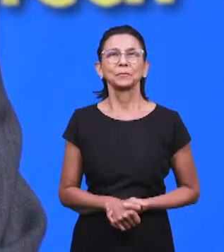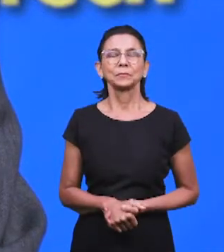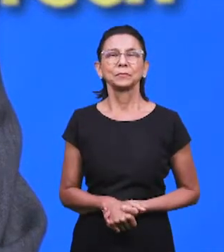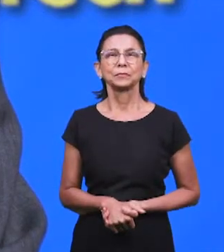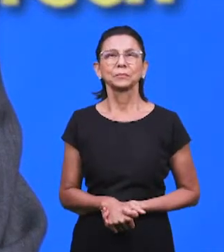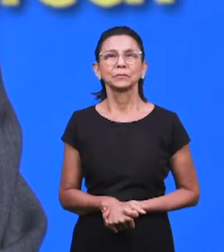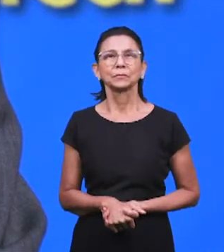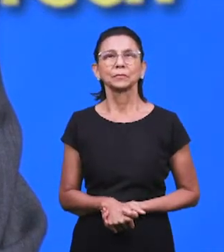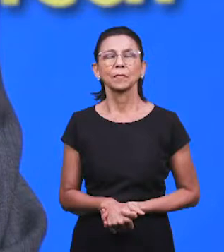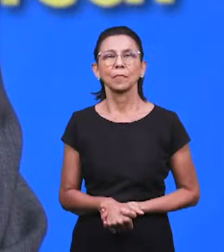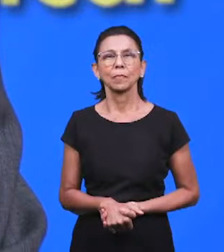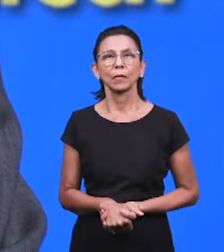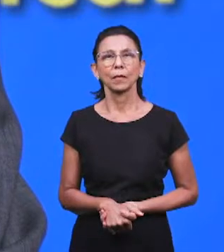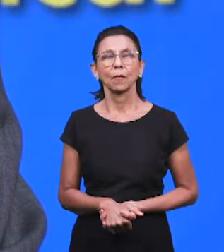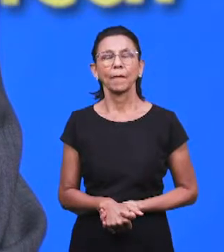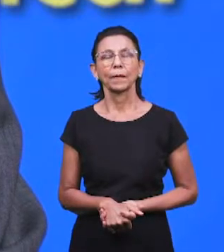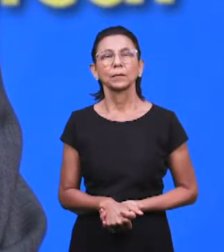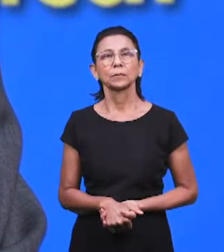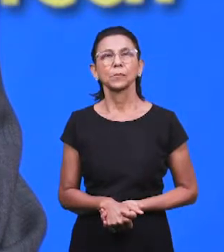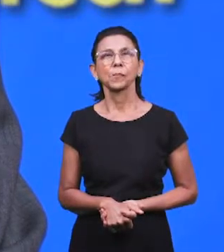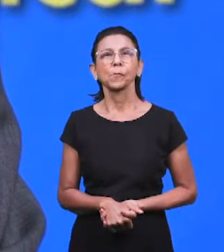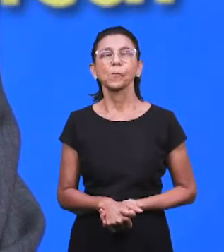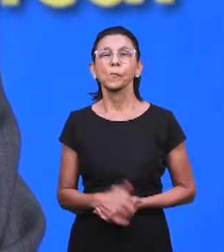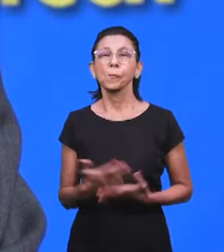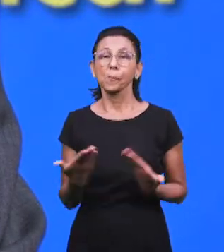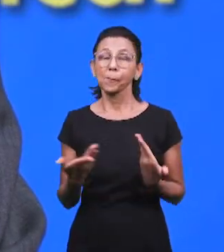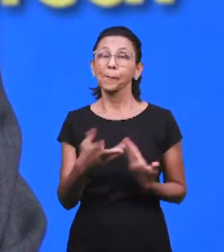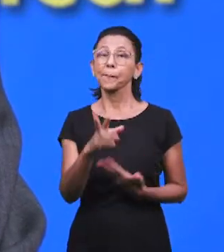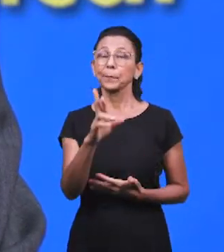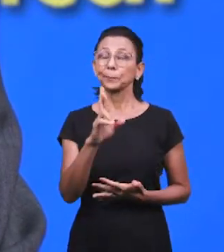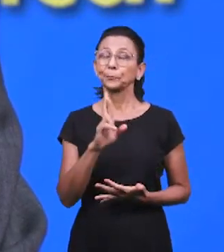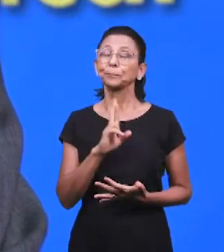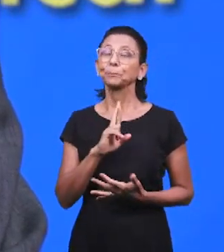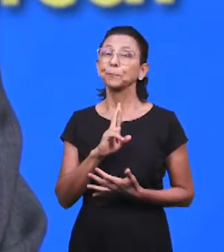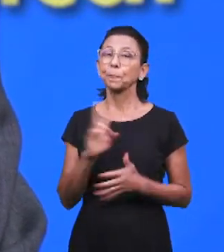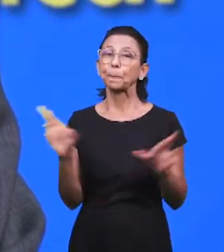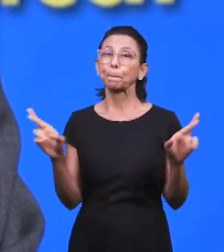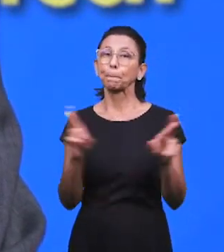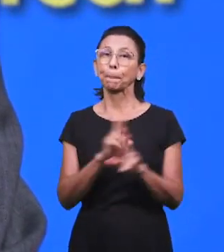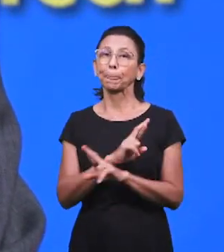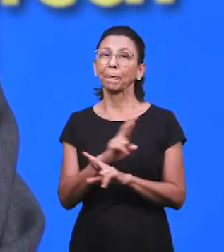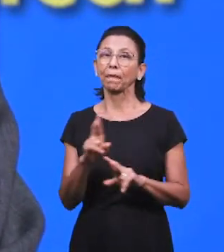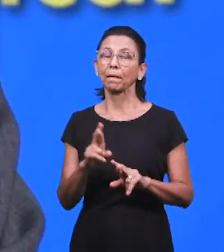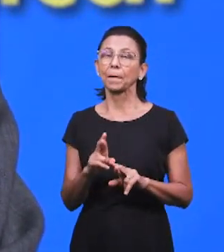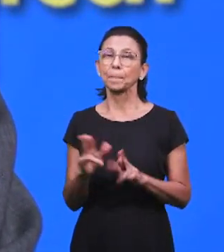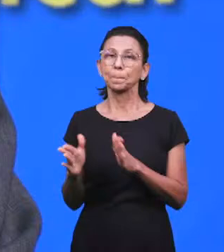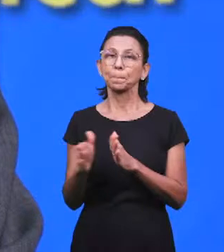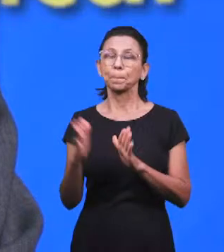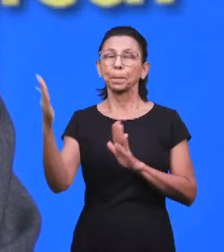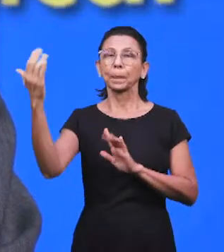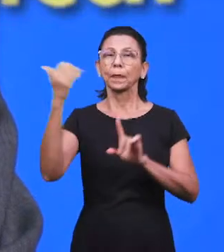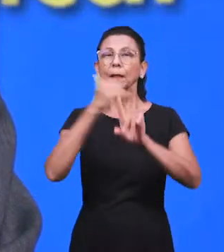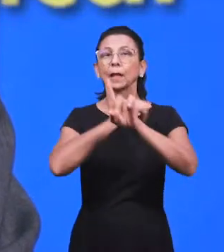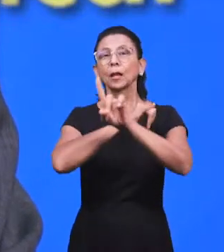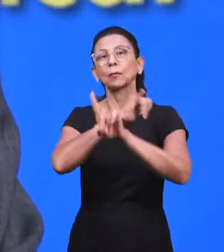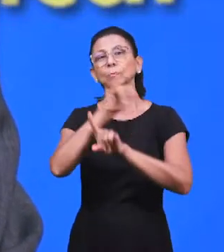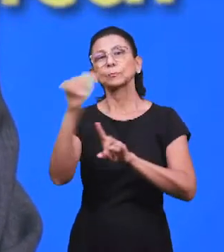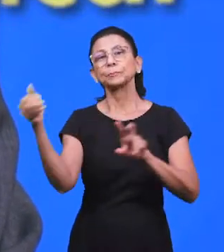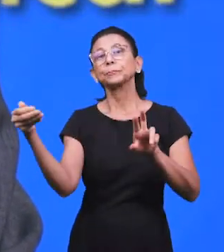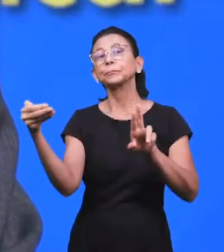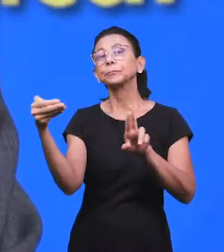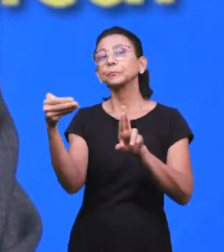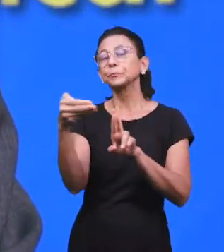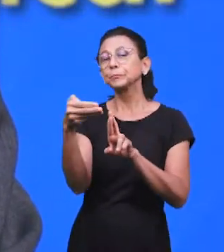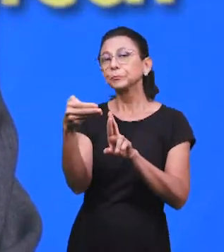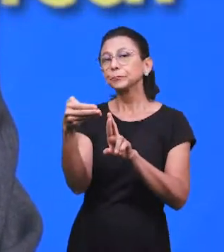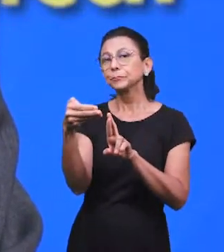Muito obrigado pela sua participação. Realmente, aí está a resposta relacionada ao tempo profético a que se